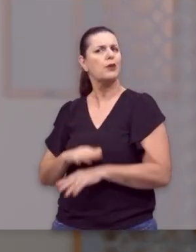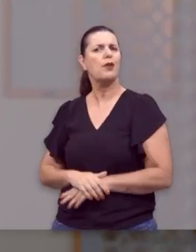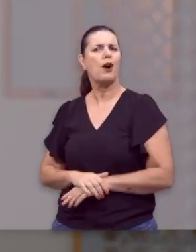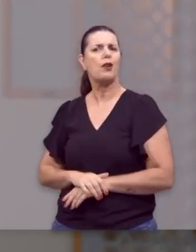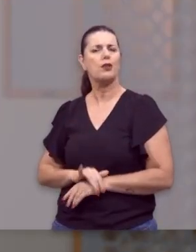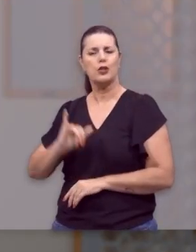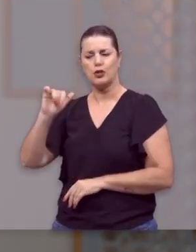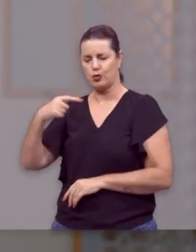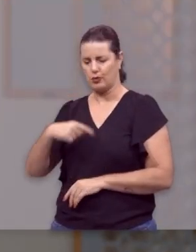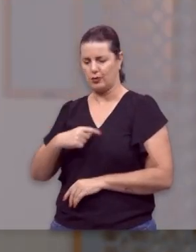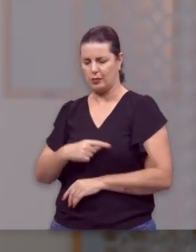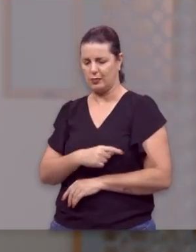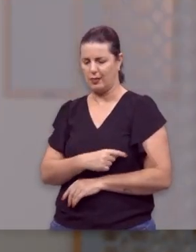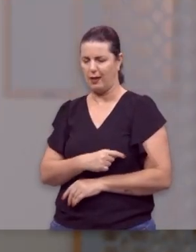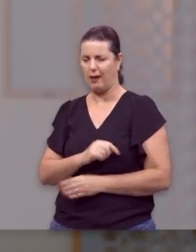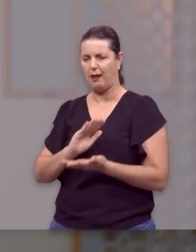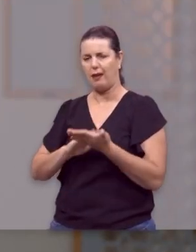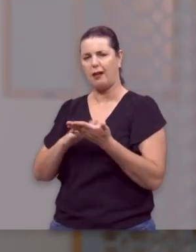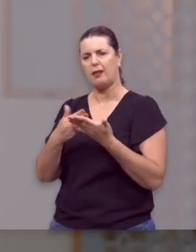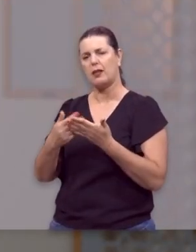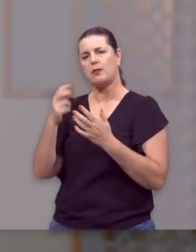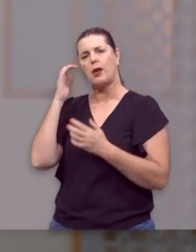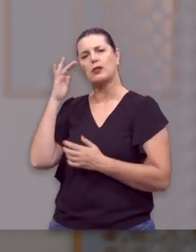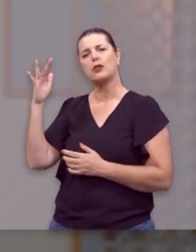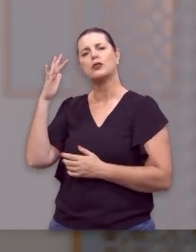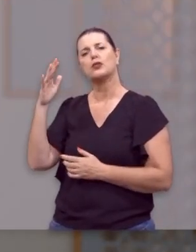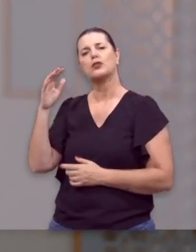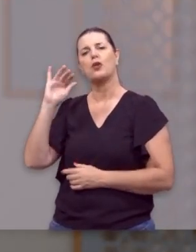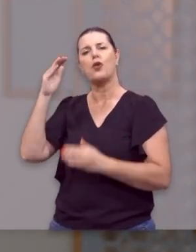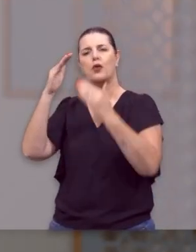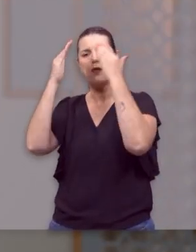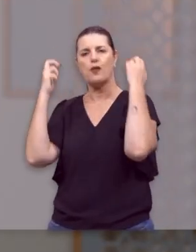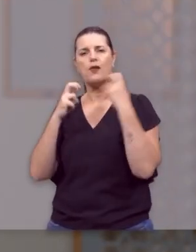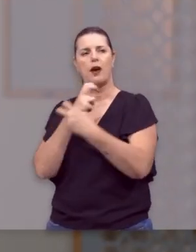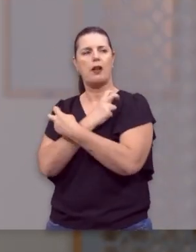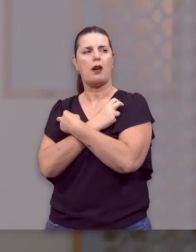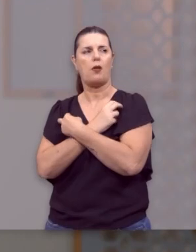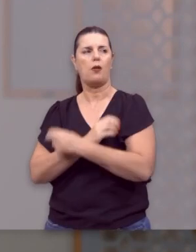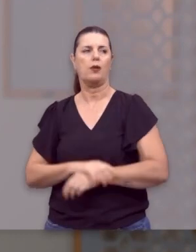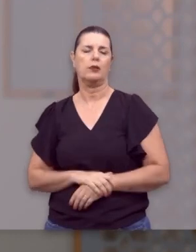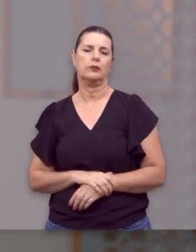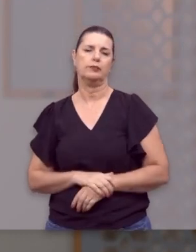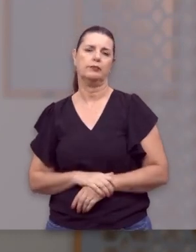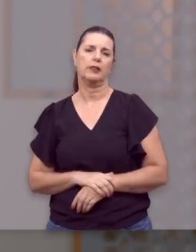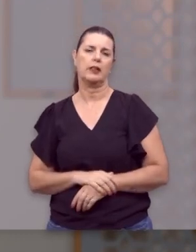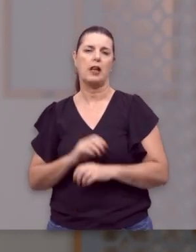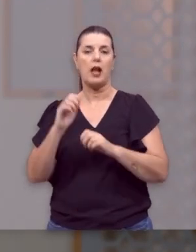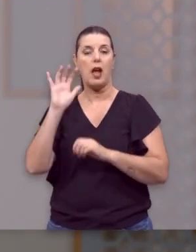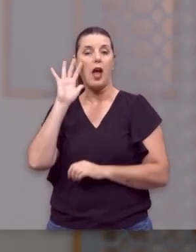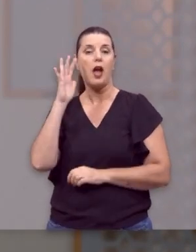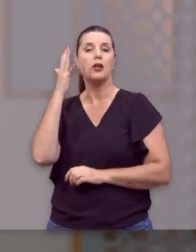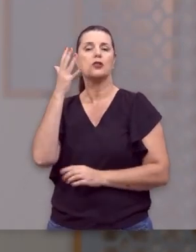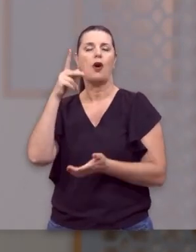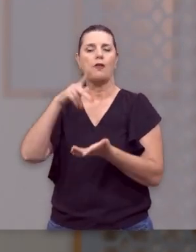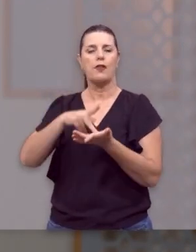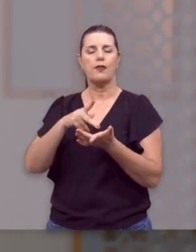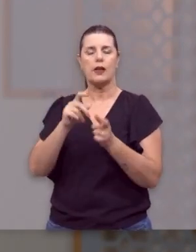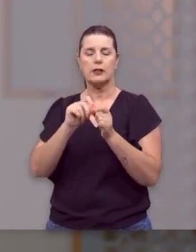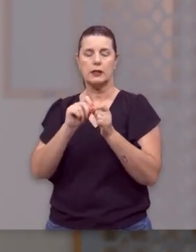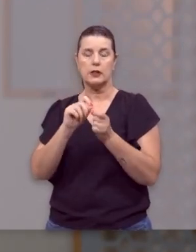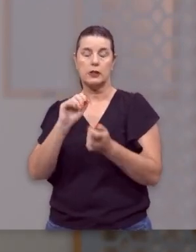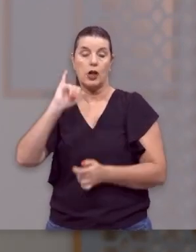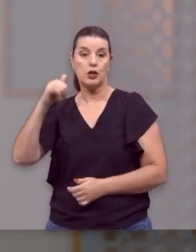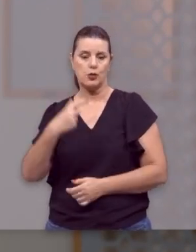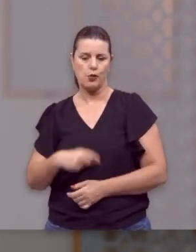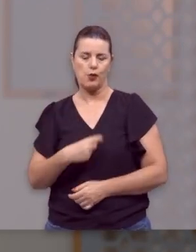José interpreta os sonhos de Faraó. E Faraó resolve constituir José